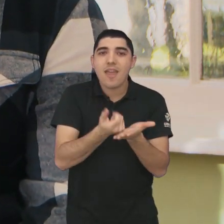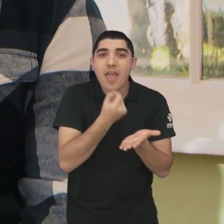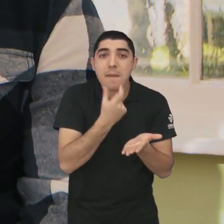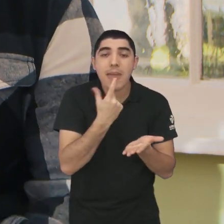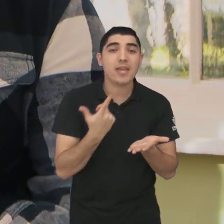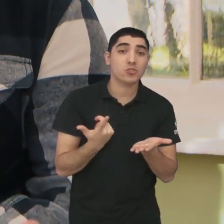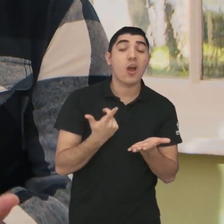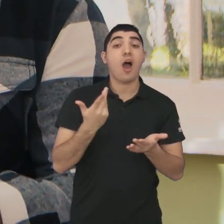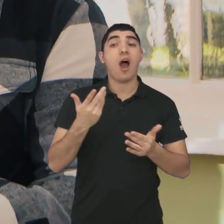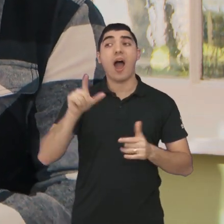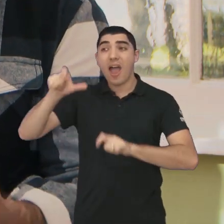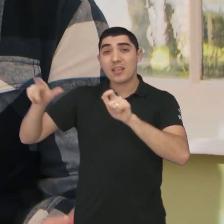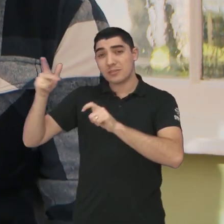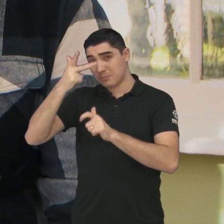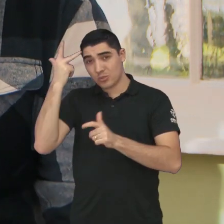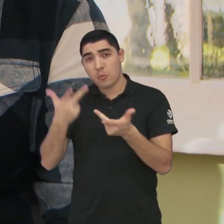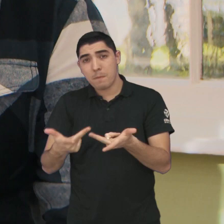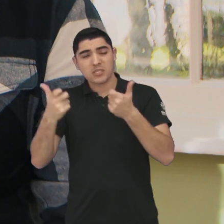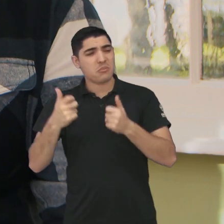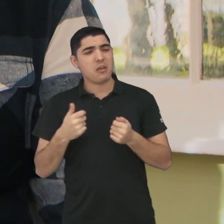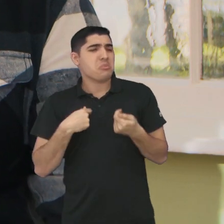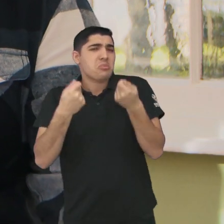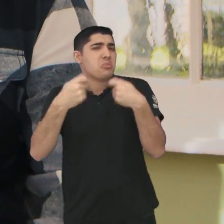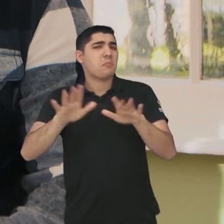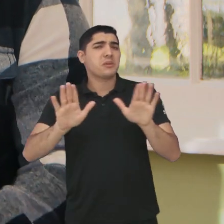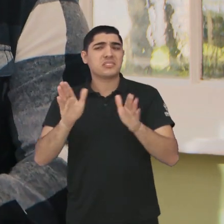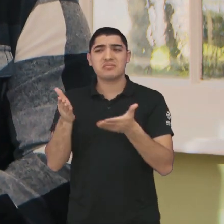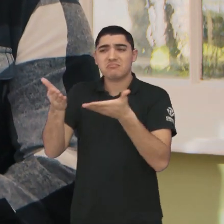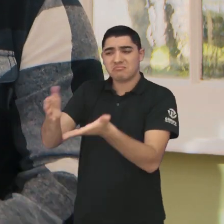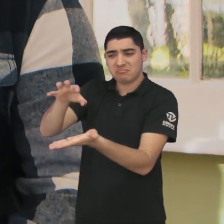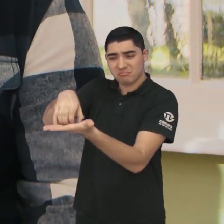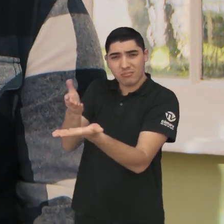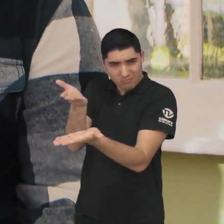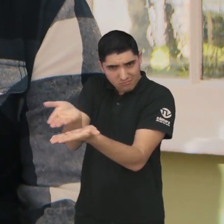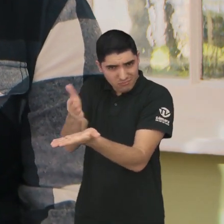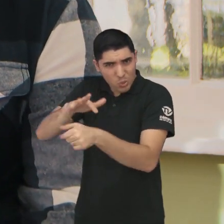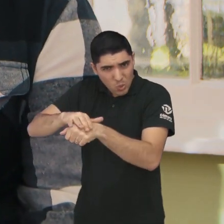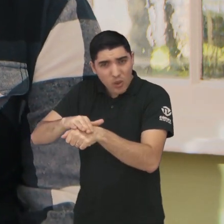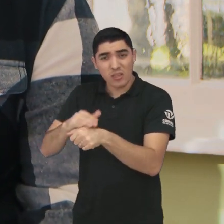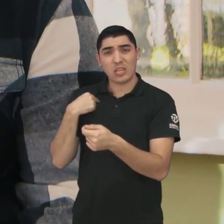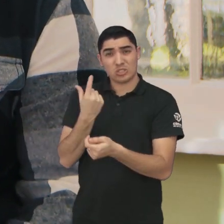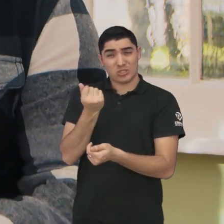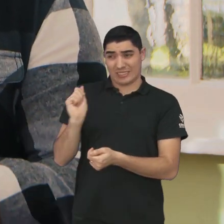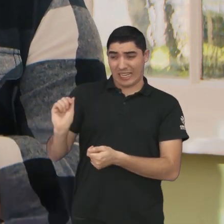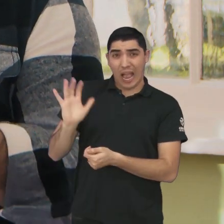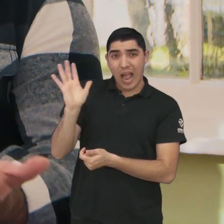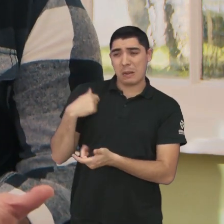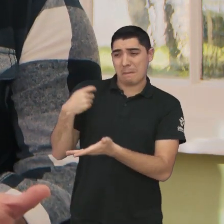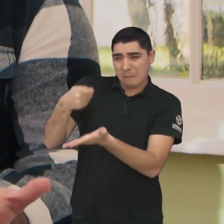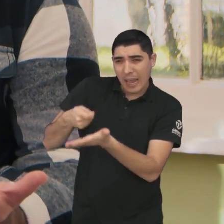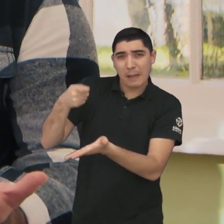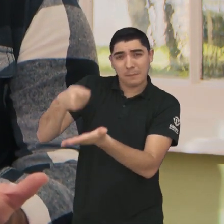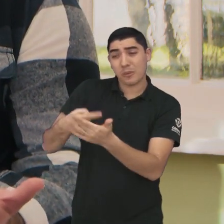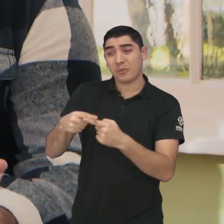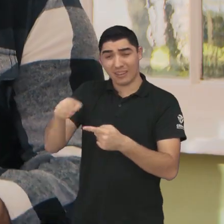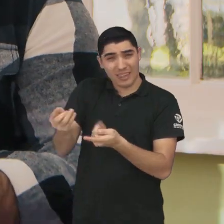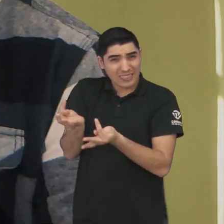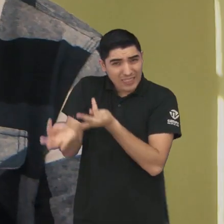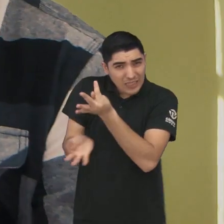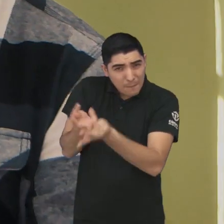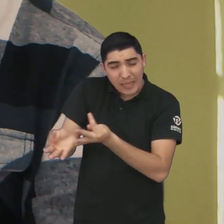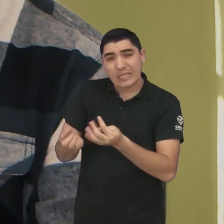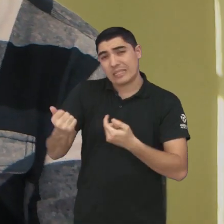São José até o final da década de 70. Sanatório inclusive que foi inaugurado e não foi nem usado e meio que chegou